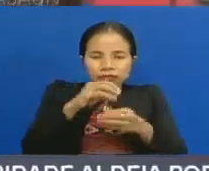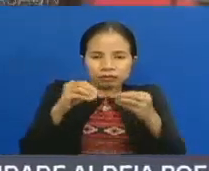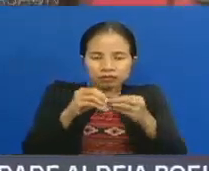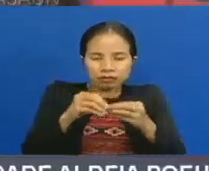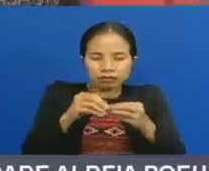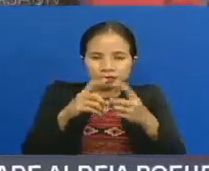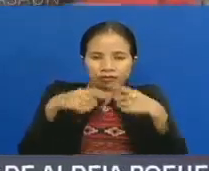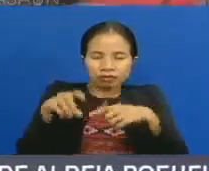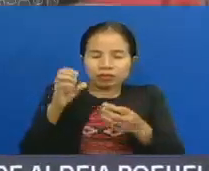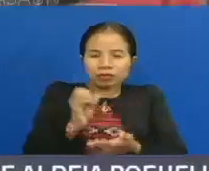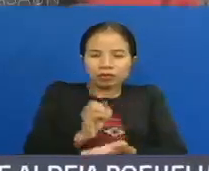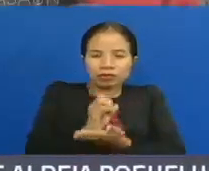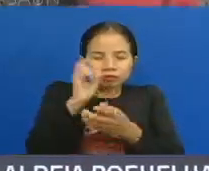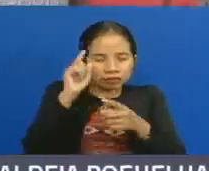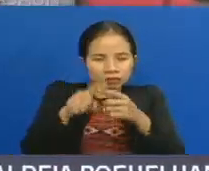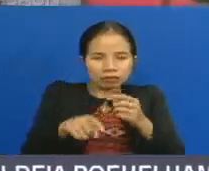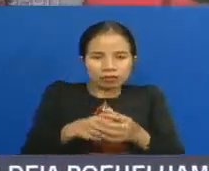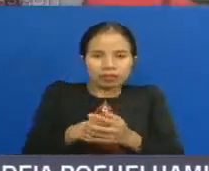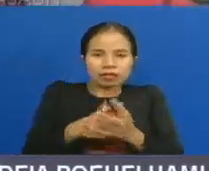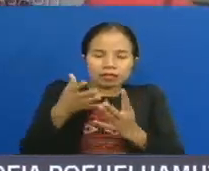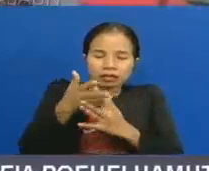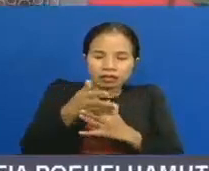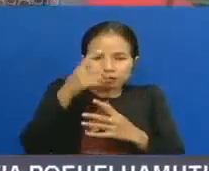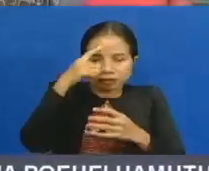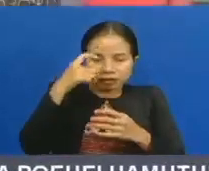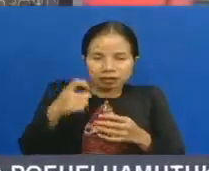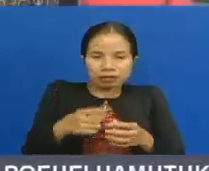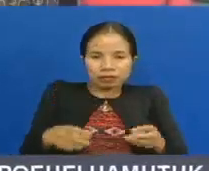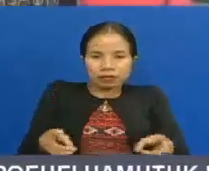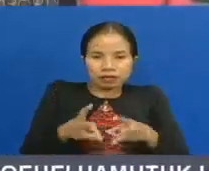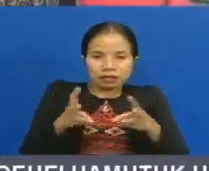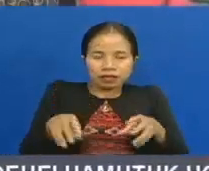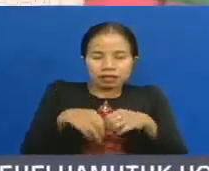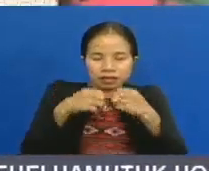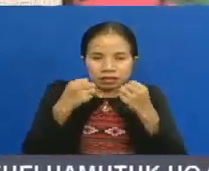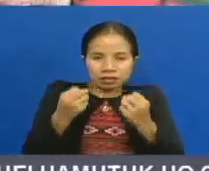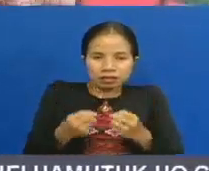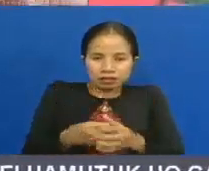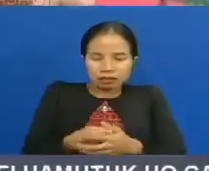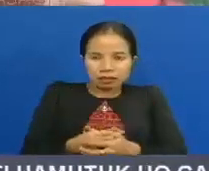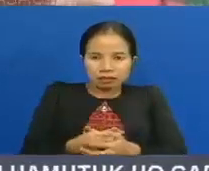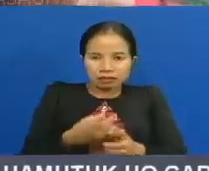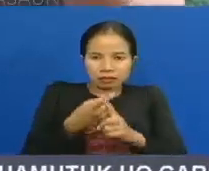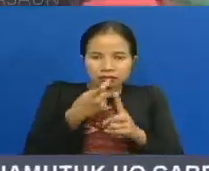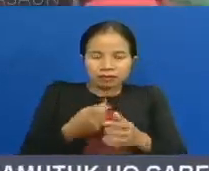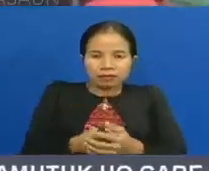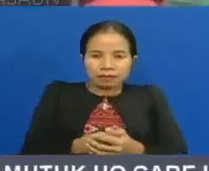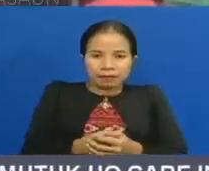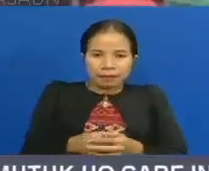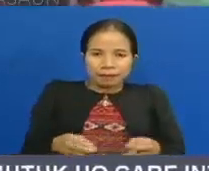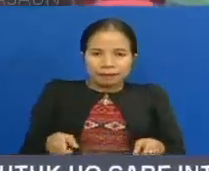atu wa kusi itala bele liu husine. Tamba dalam kutu hela. Liu fali husi